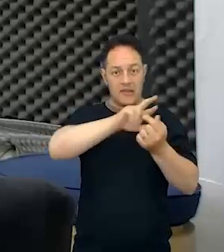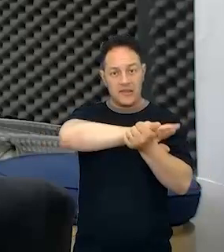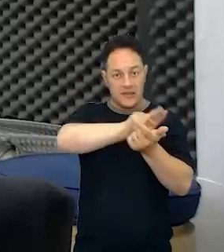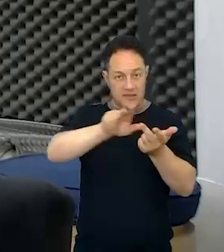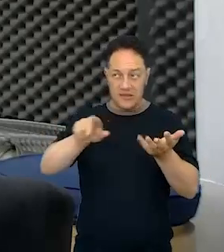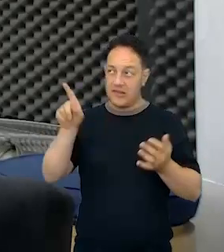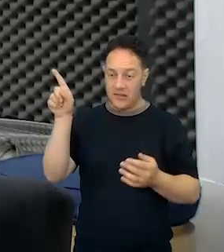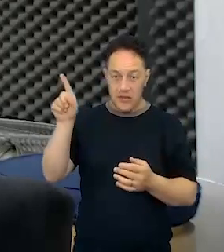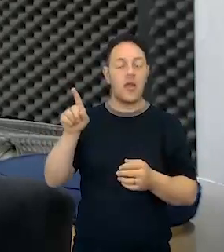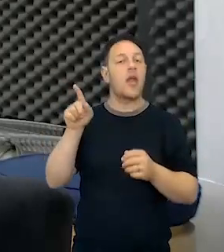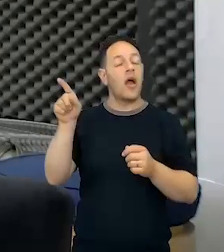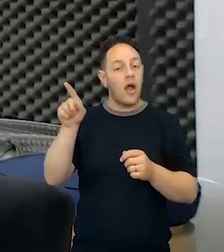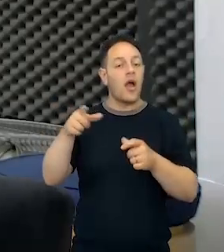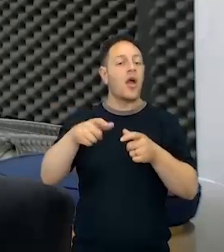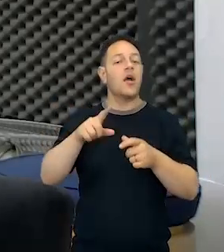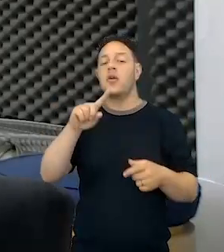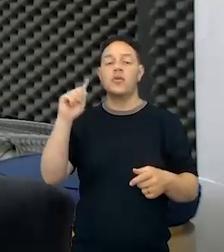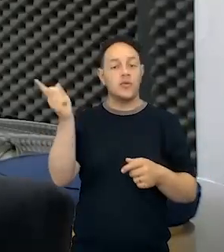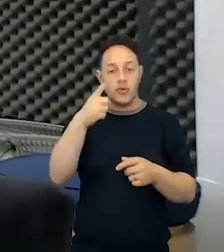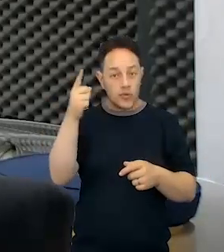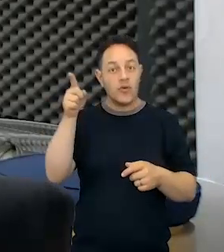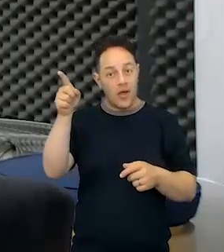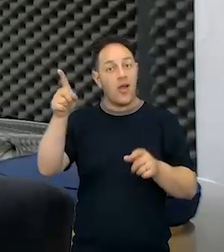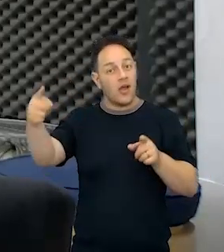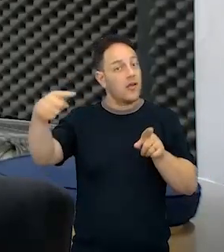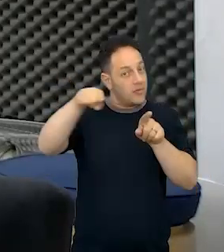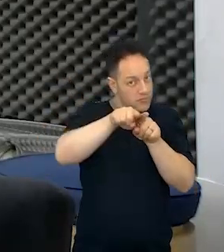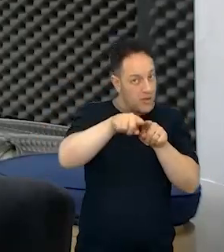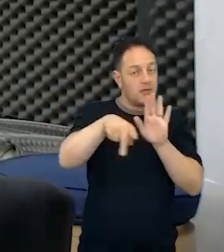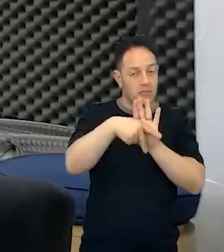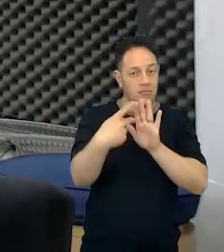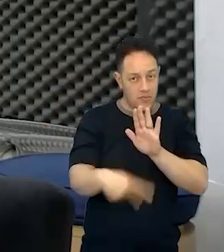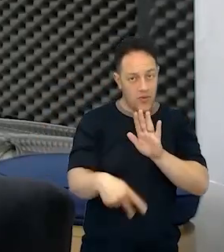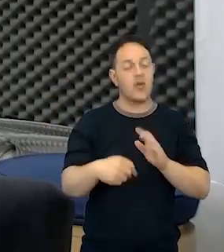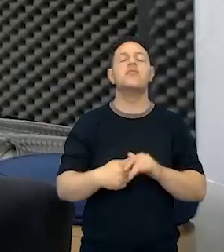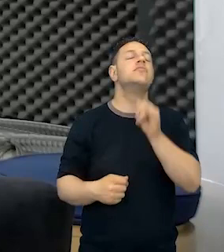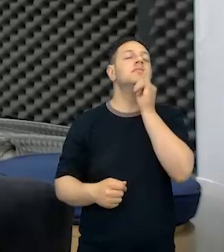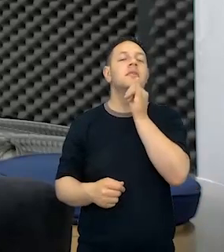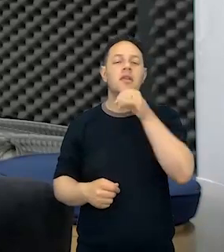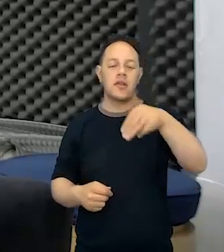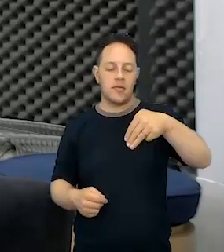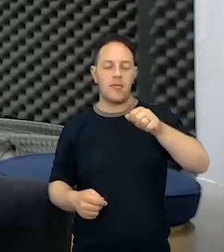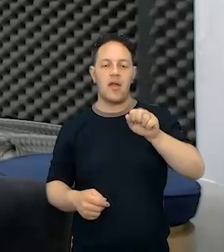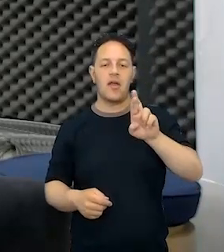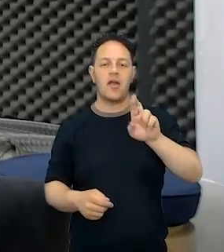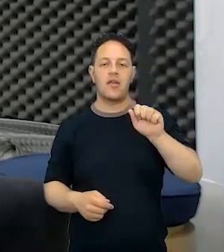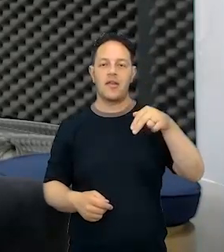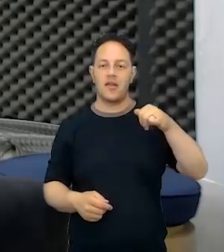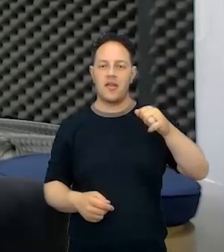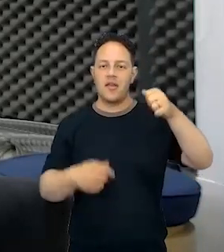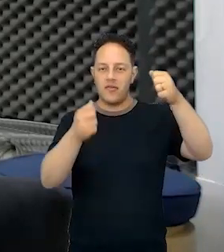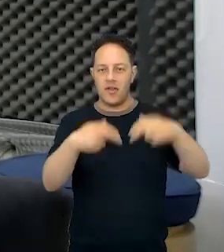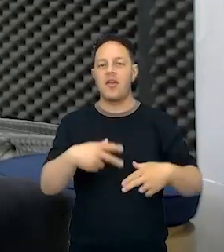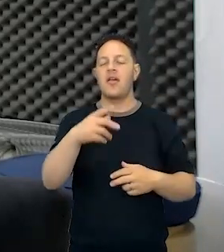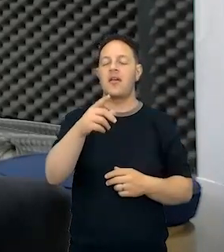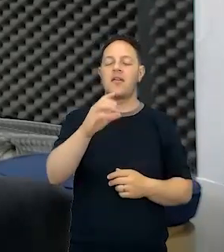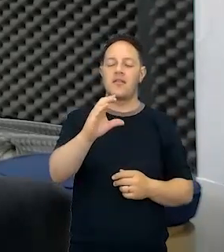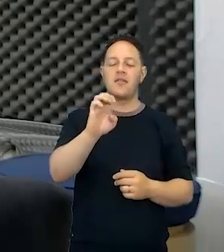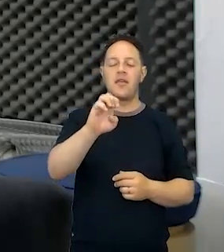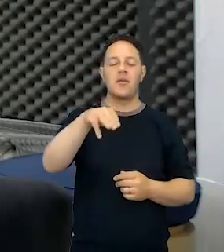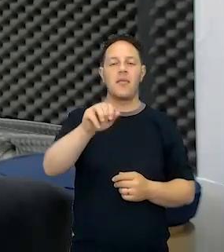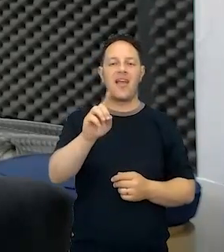dessas plataformas, essas instituições são parceiras nossas. Por exemplo, a Mariana, ela citou o CEMADEM, nós temos uma